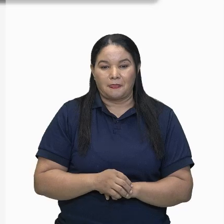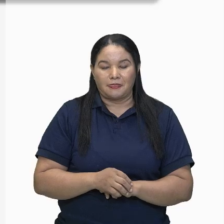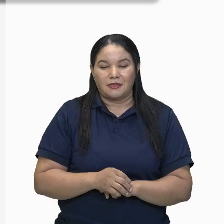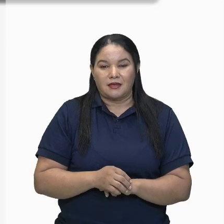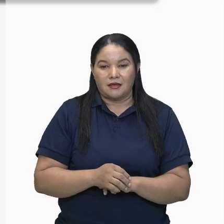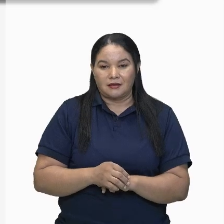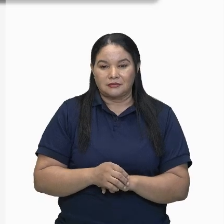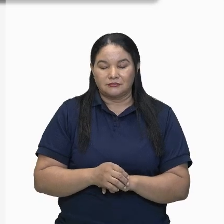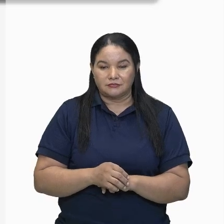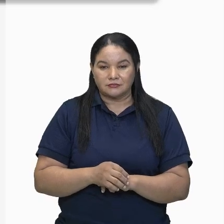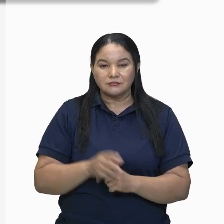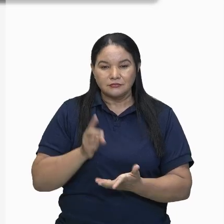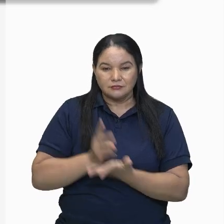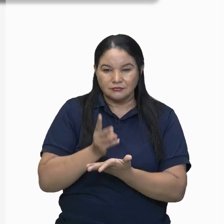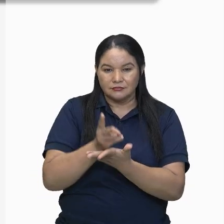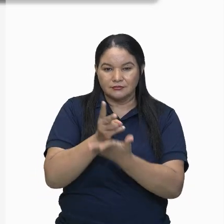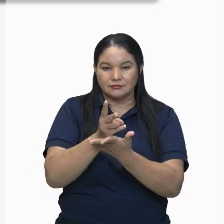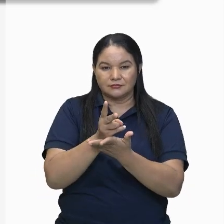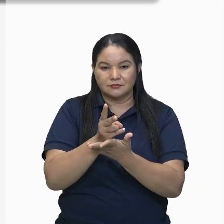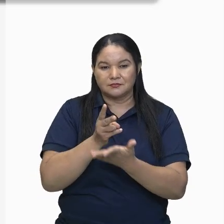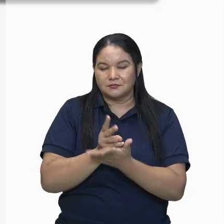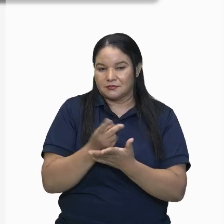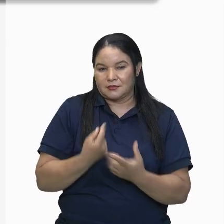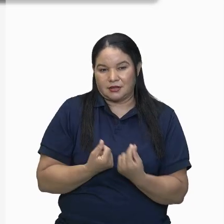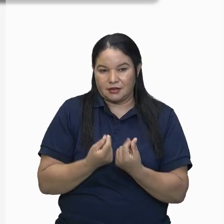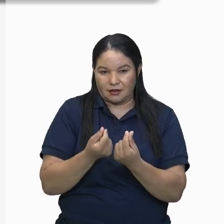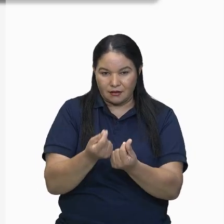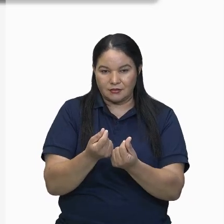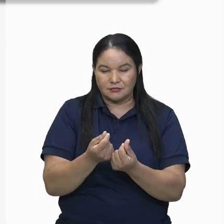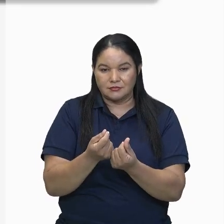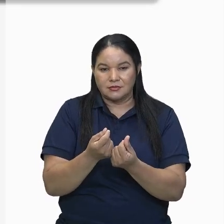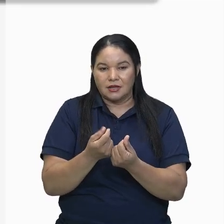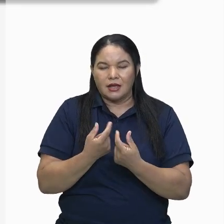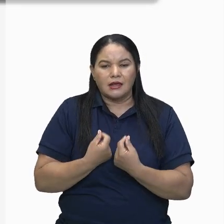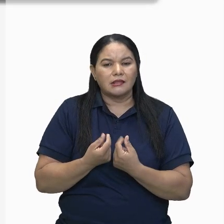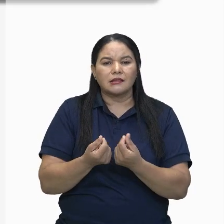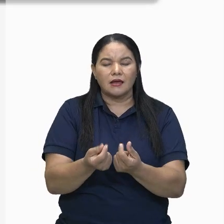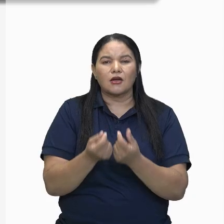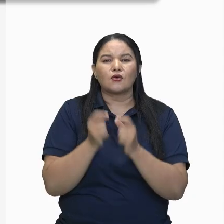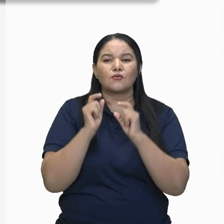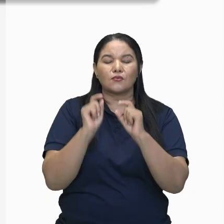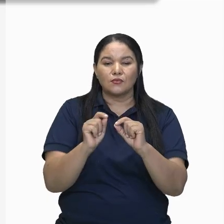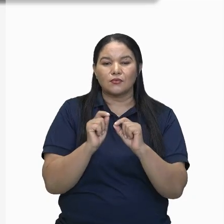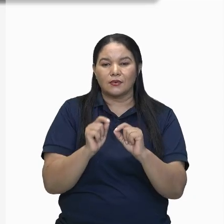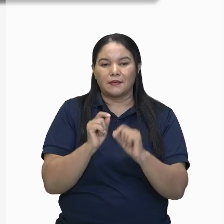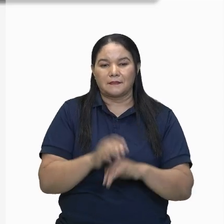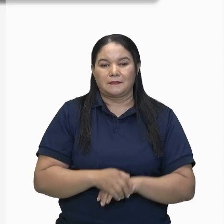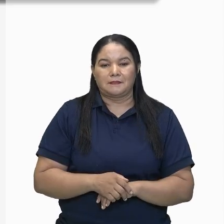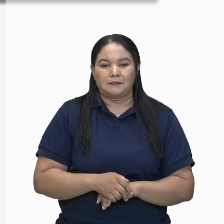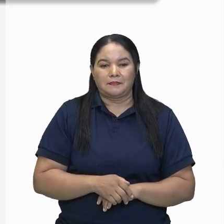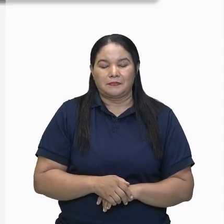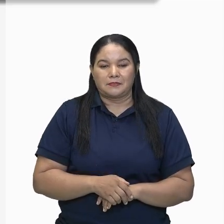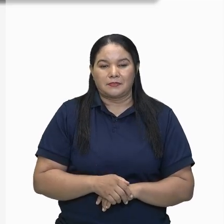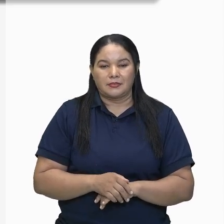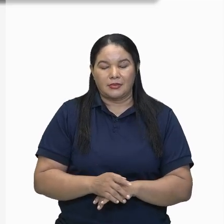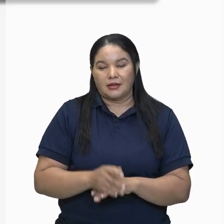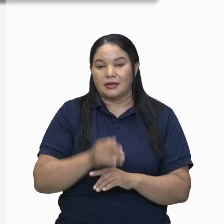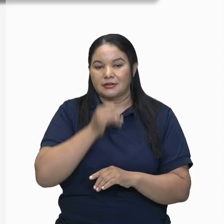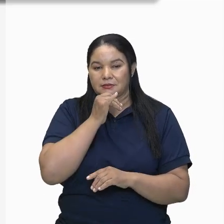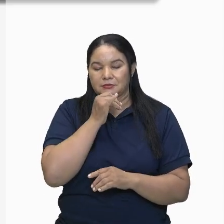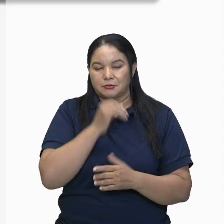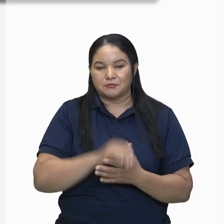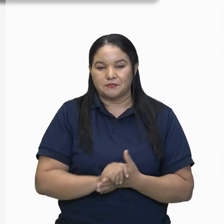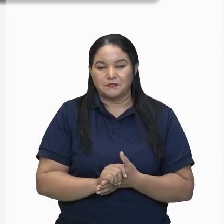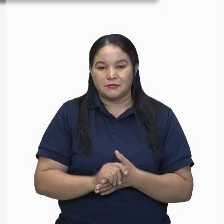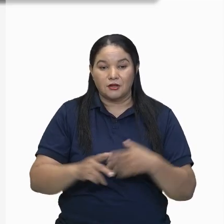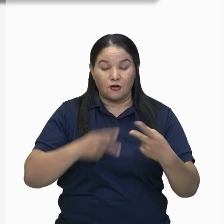eterno retorno. Eterno retorno. O eterno retorno de Nietzsche. Ou seja, é afirmar o